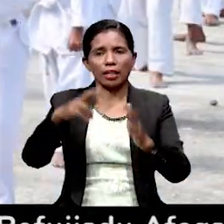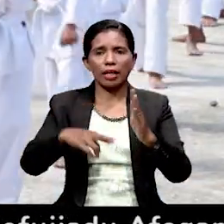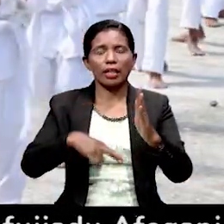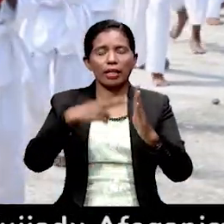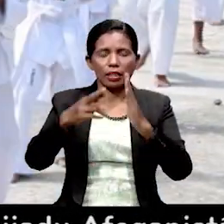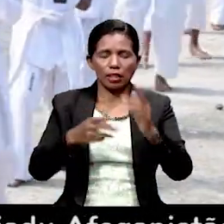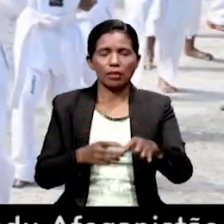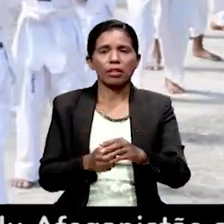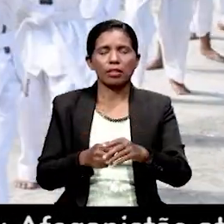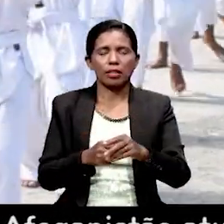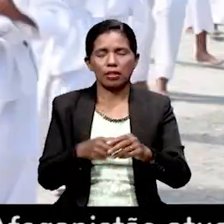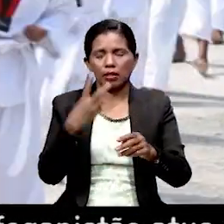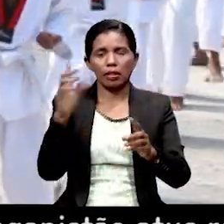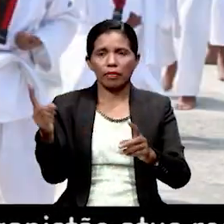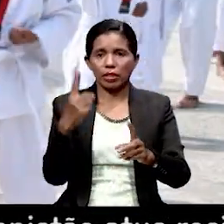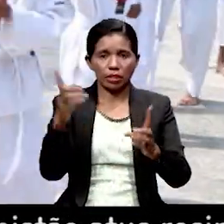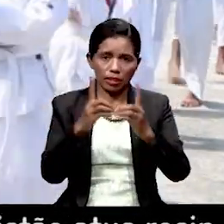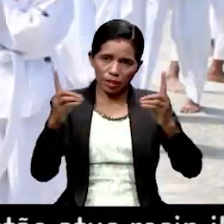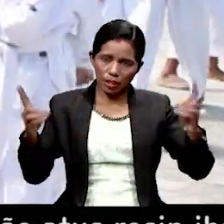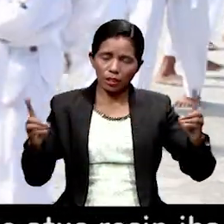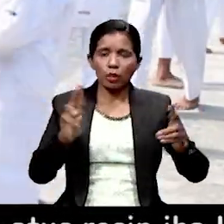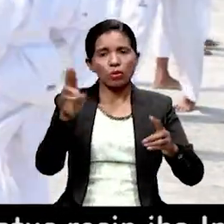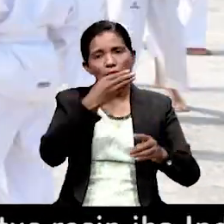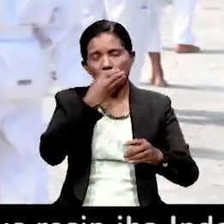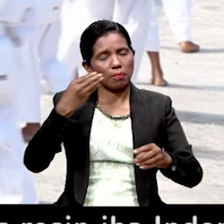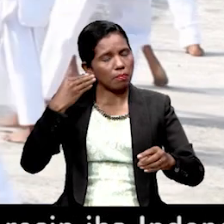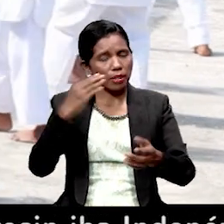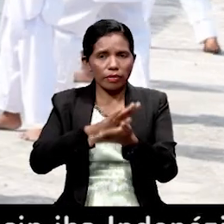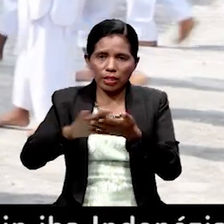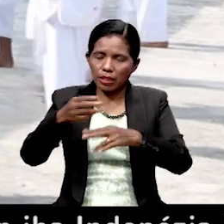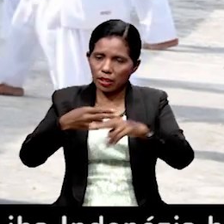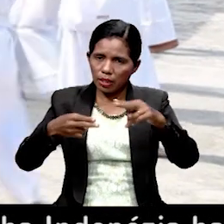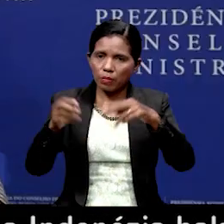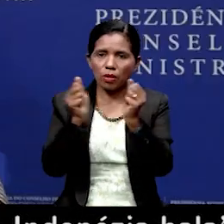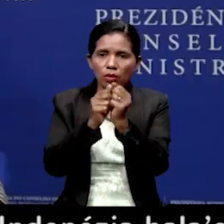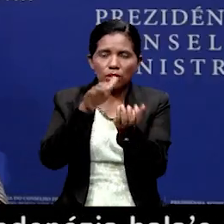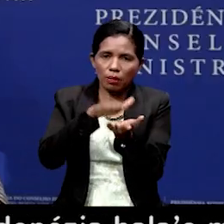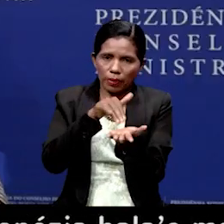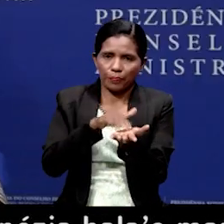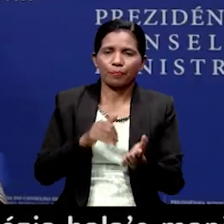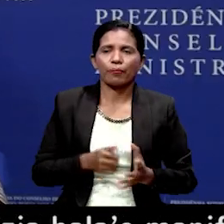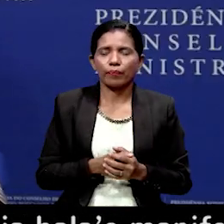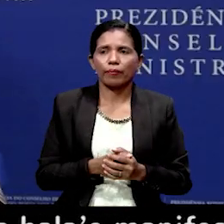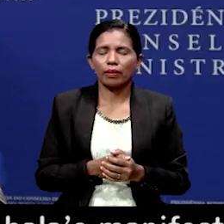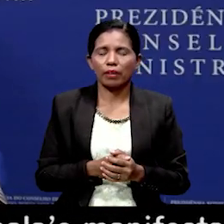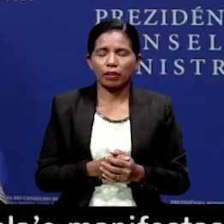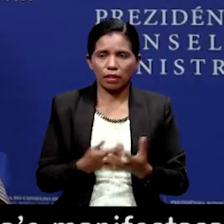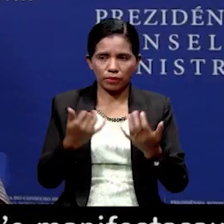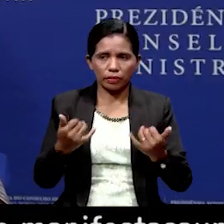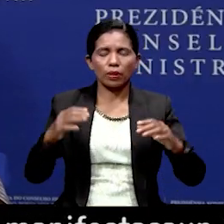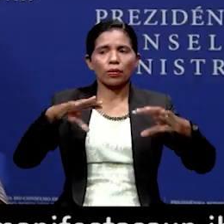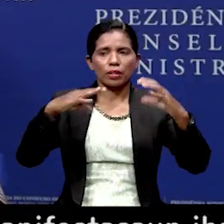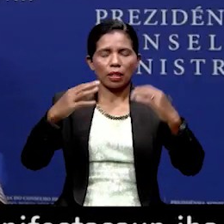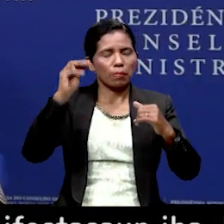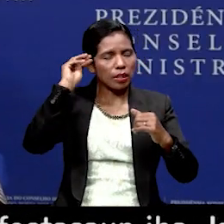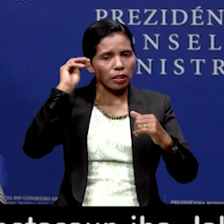COVID-19, anesan mantém distância social, uja máscara, fase liman ho sabaun. Ohin, Conselho Ministro, iha ponto